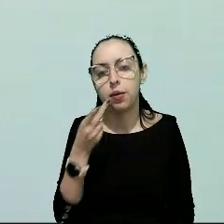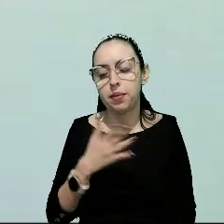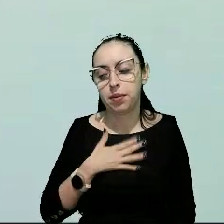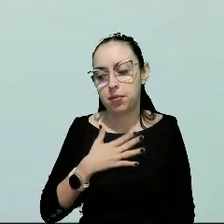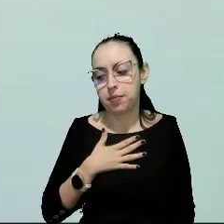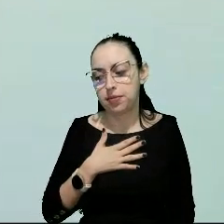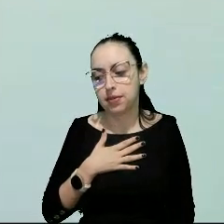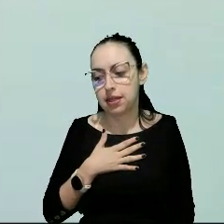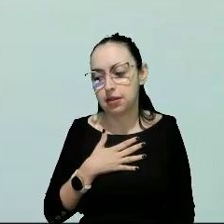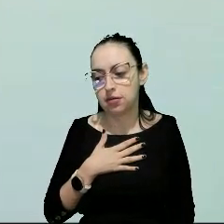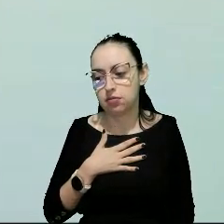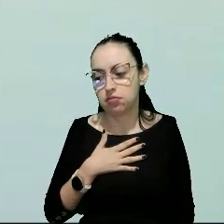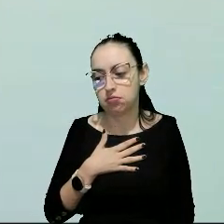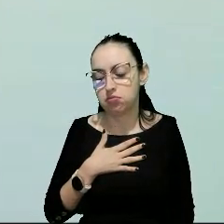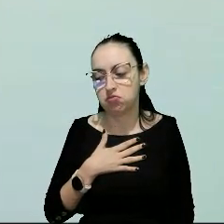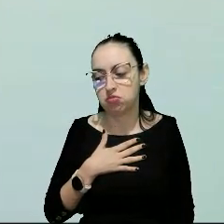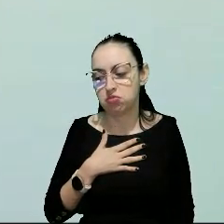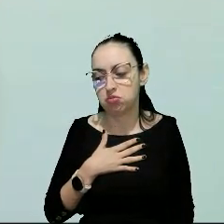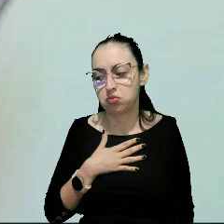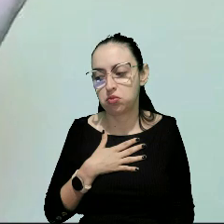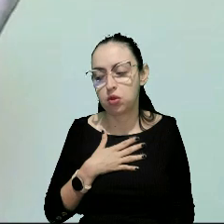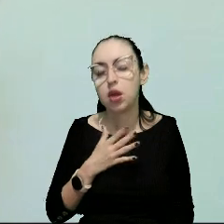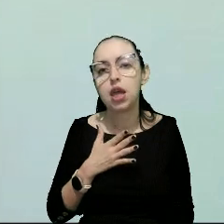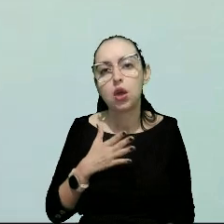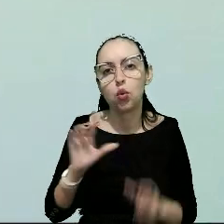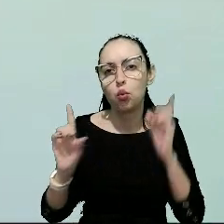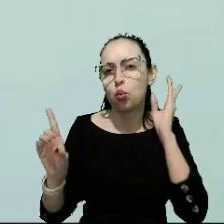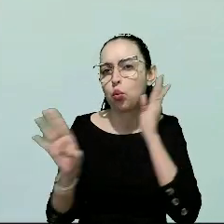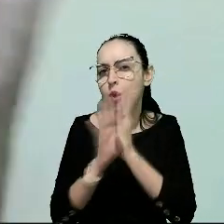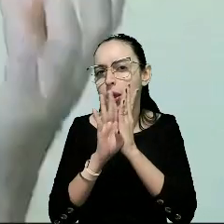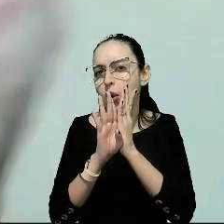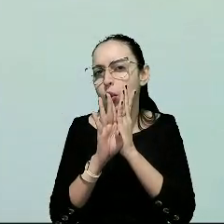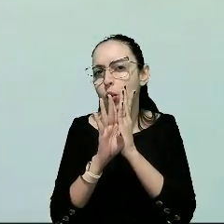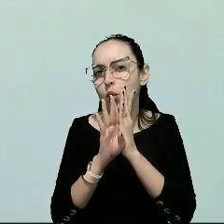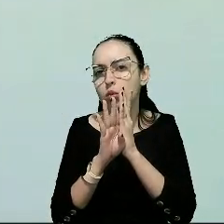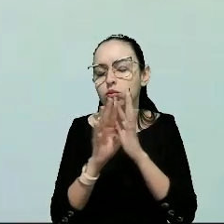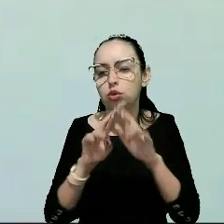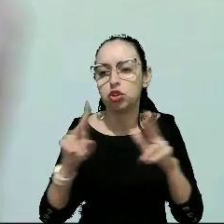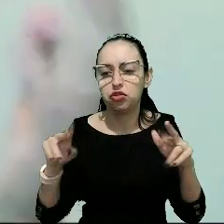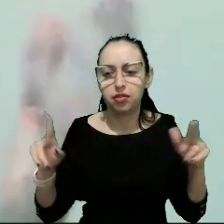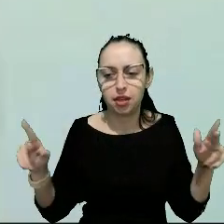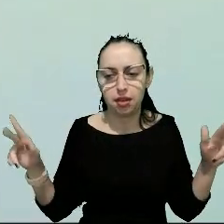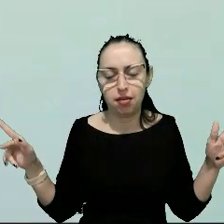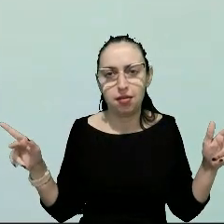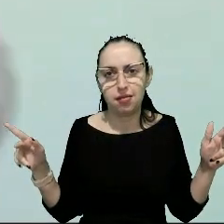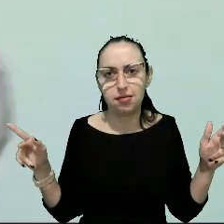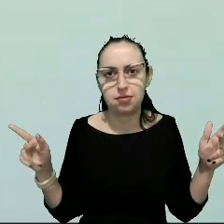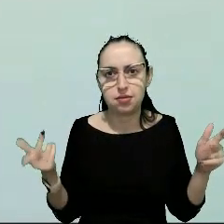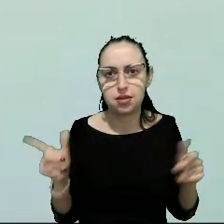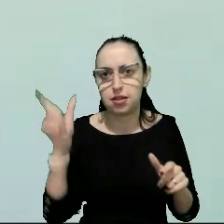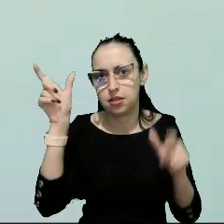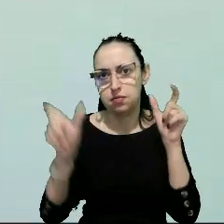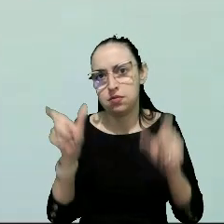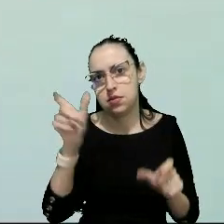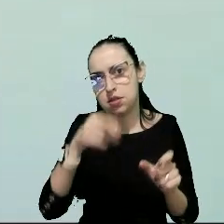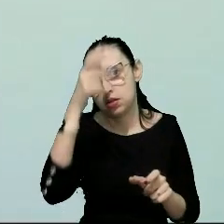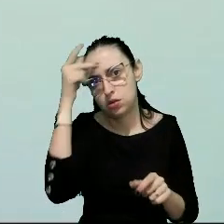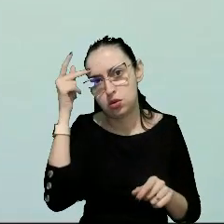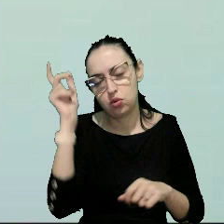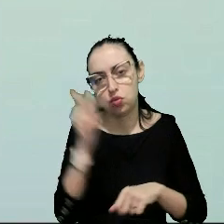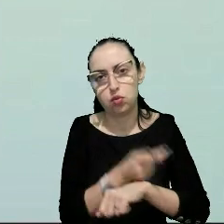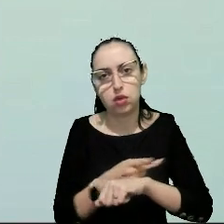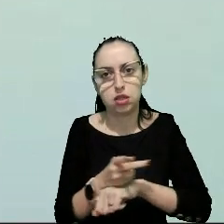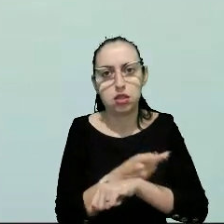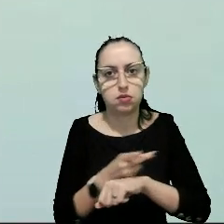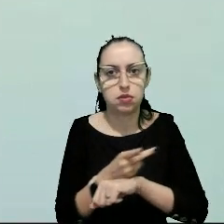ele falou para mim algo que é um pouco o que eu encontro de diferentes maneiras nas pessoas